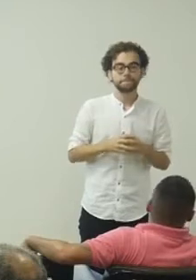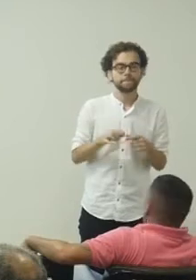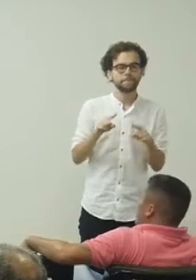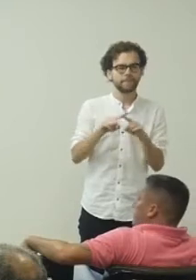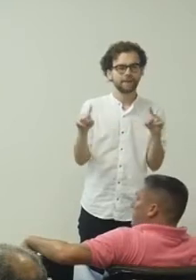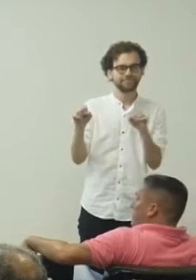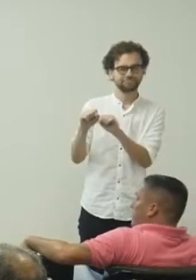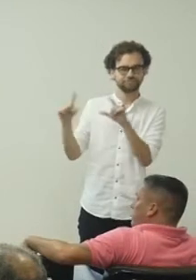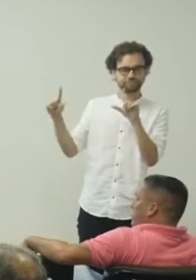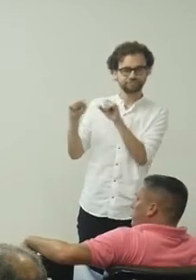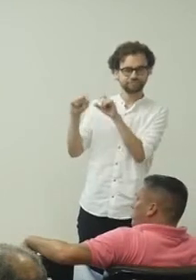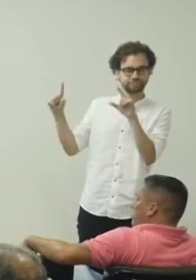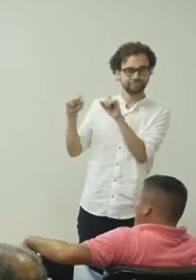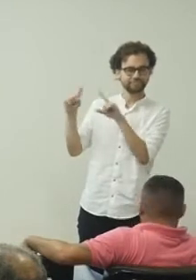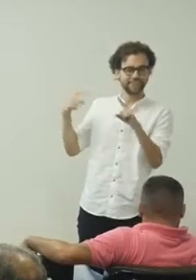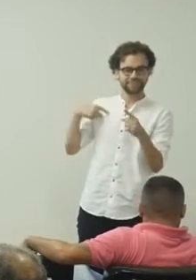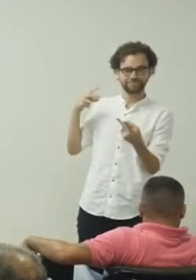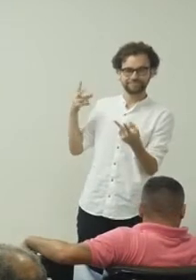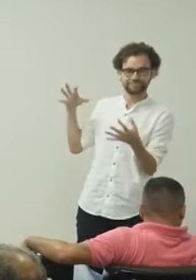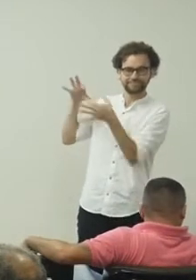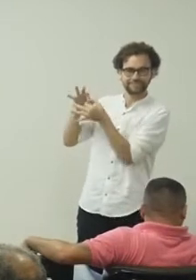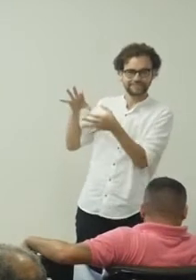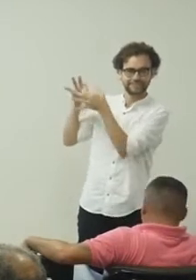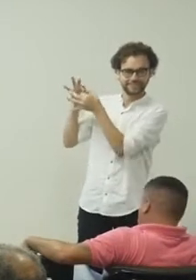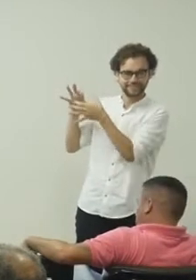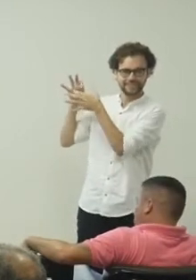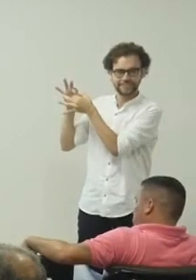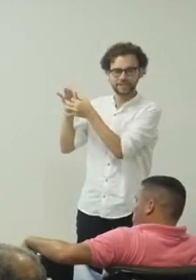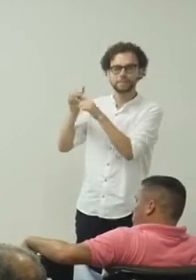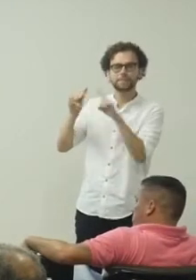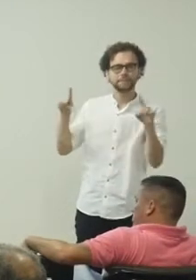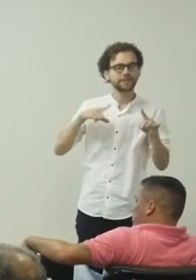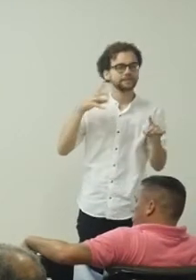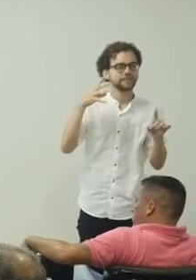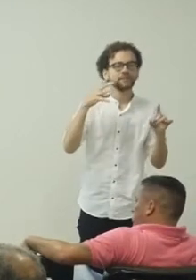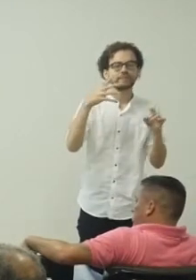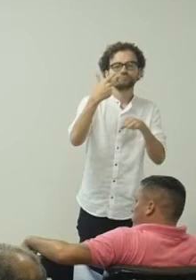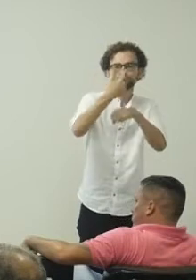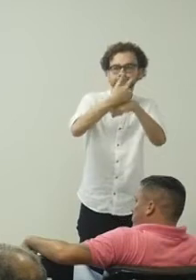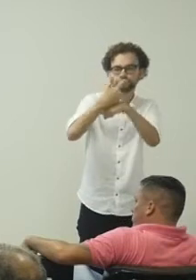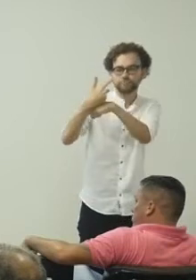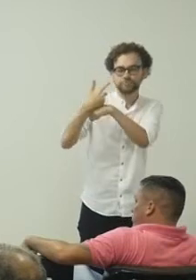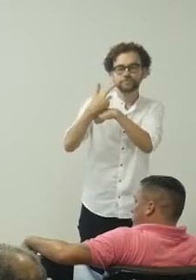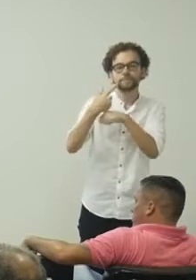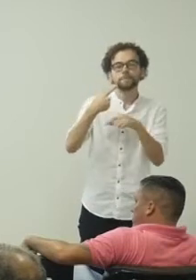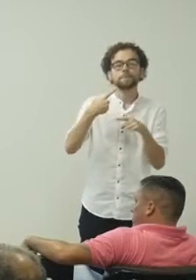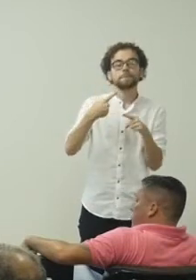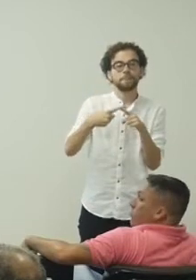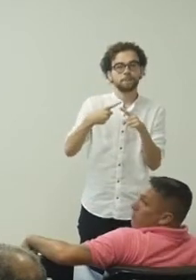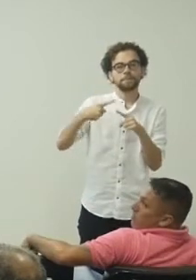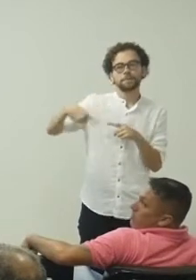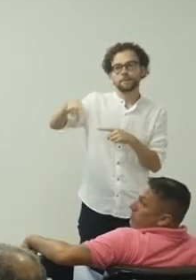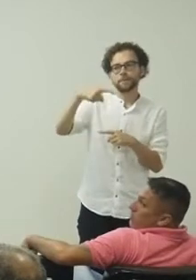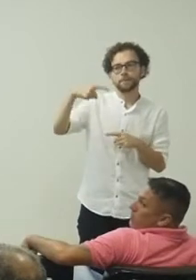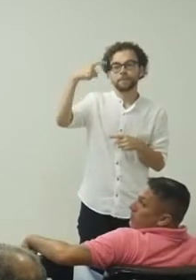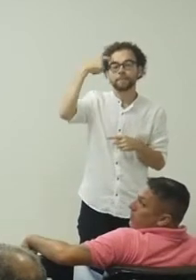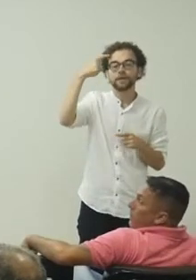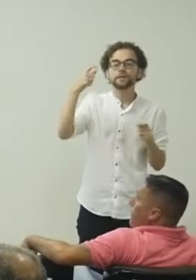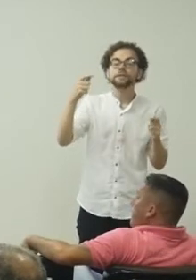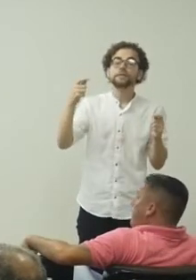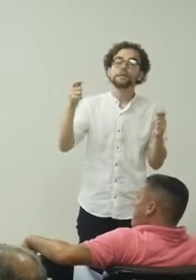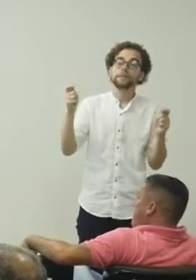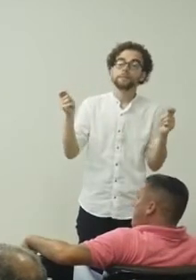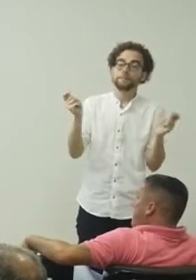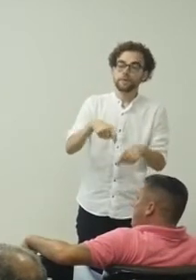os slides, porque depois eu fico presa a eles. Mas como a gente ia ter gravação e também porque a gente pensou, né, na